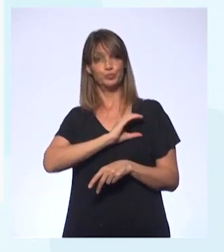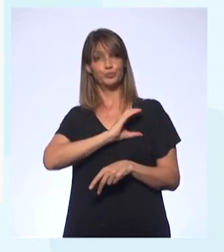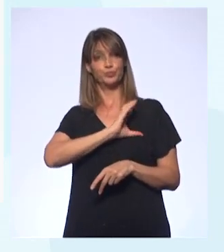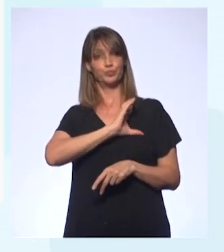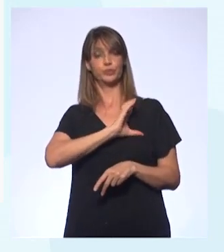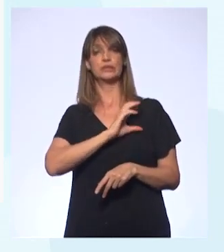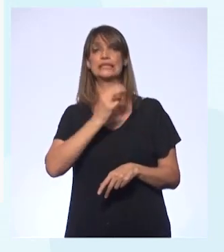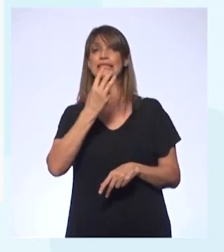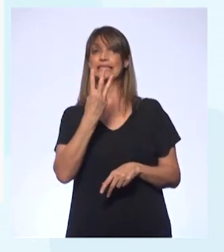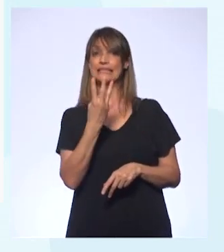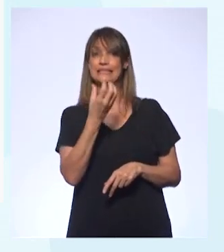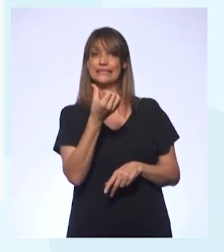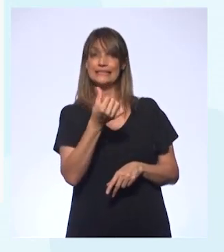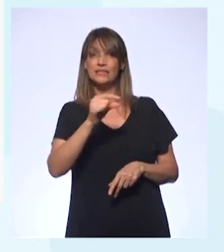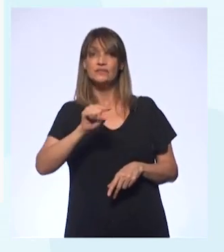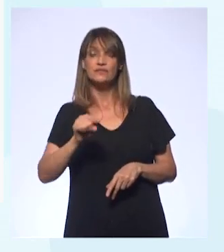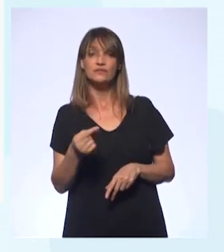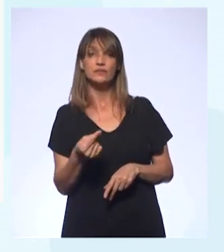recebe